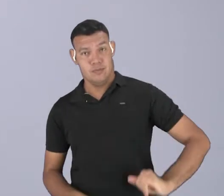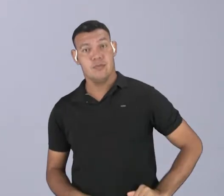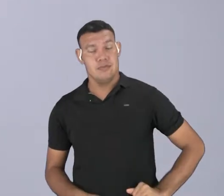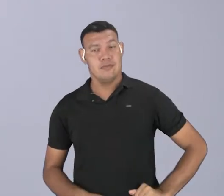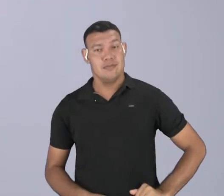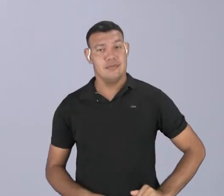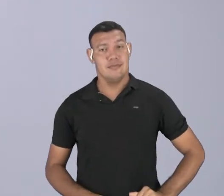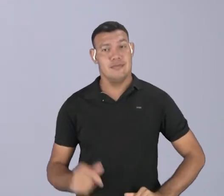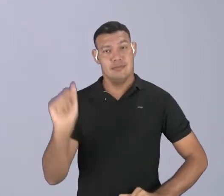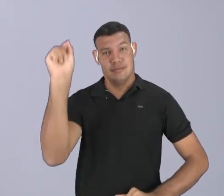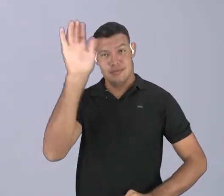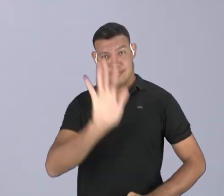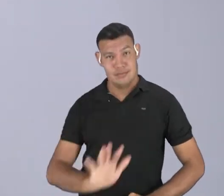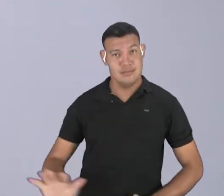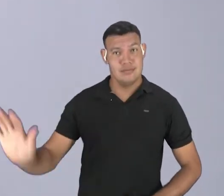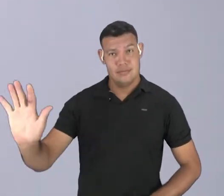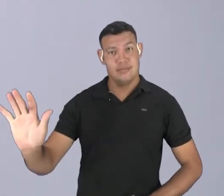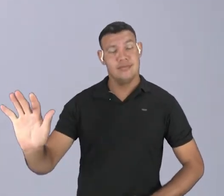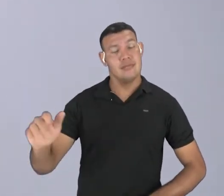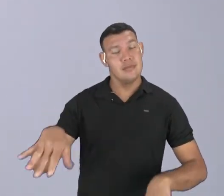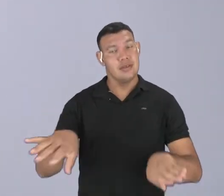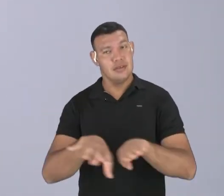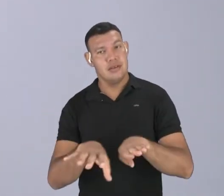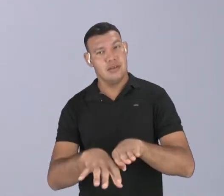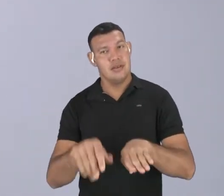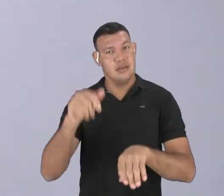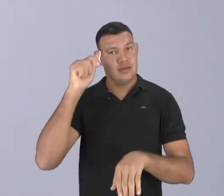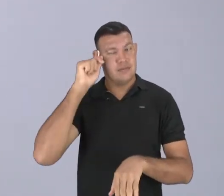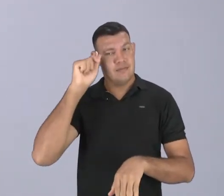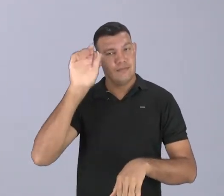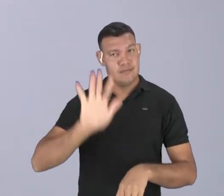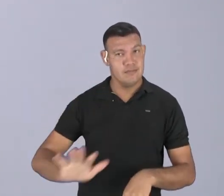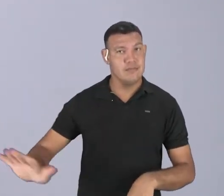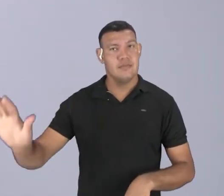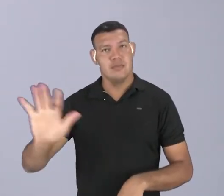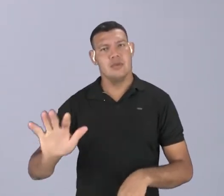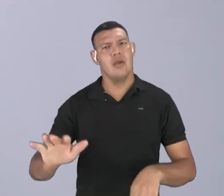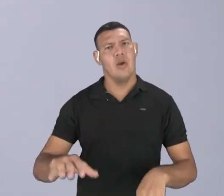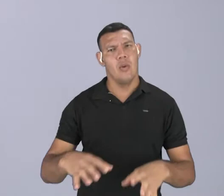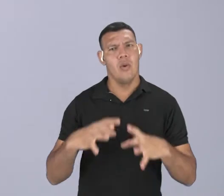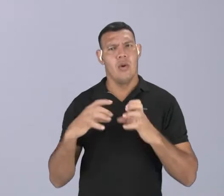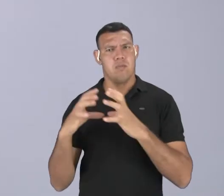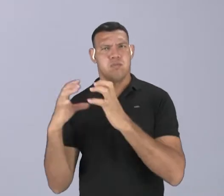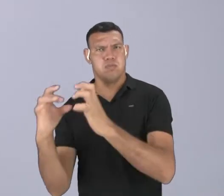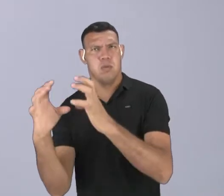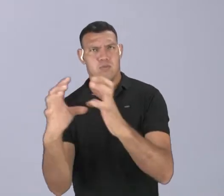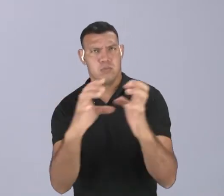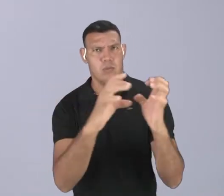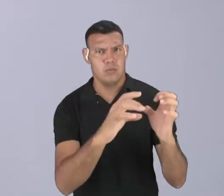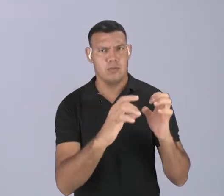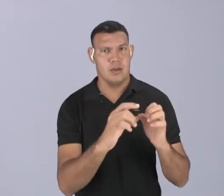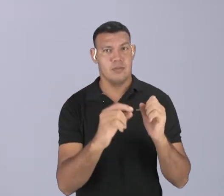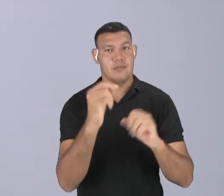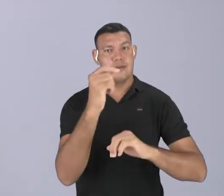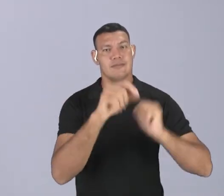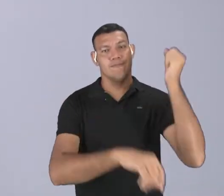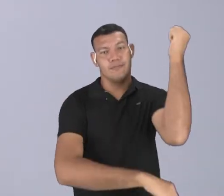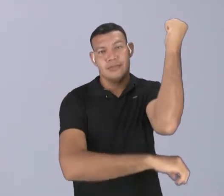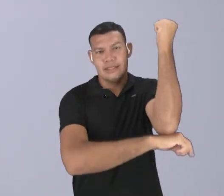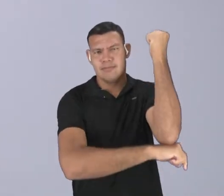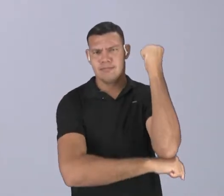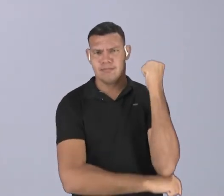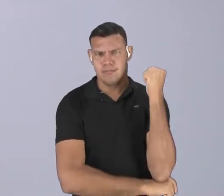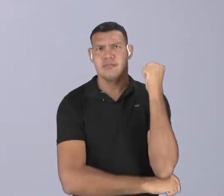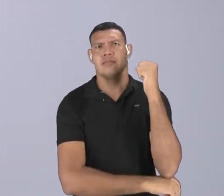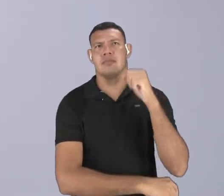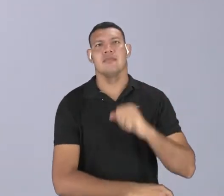continente africano e asiático, e como que aconteciam movimentos de resistências ao imperialismo naqueles continentes.